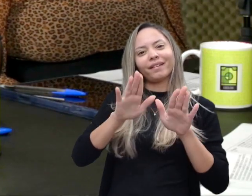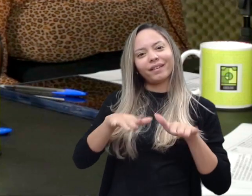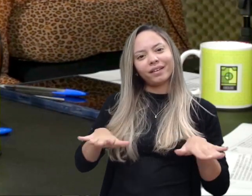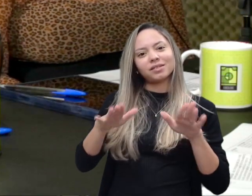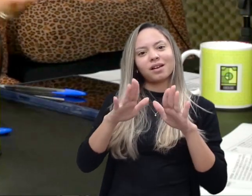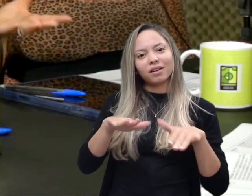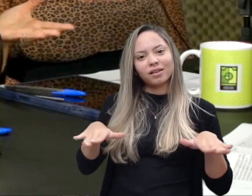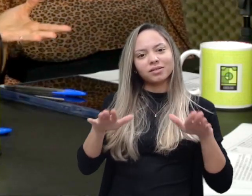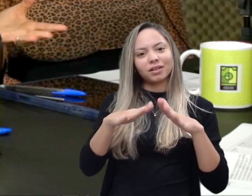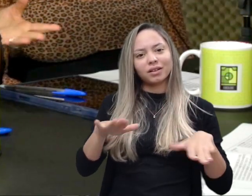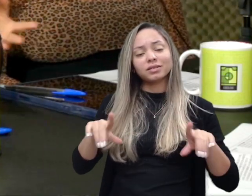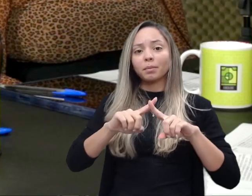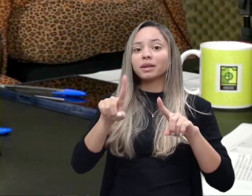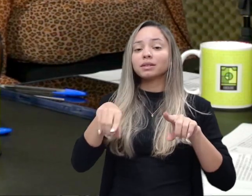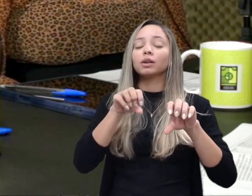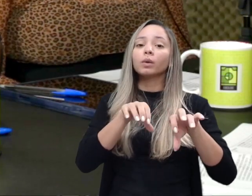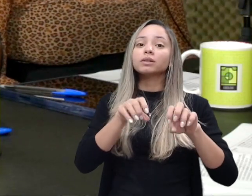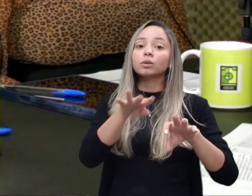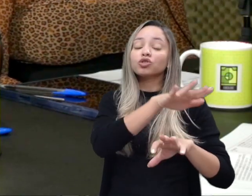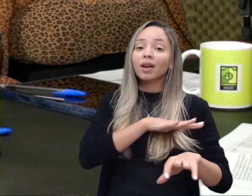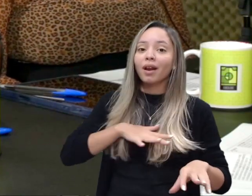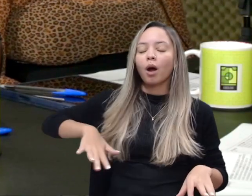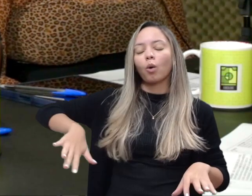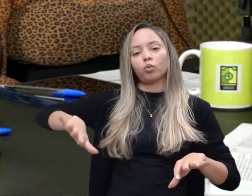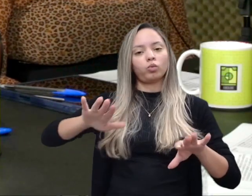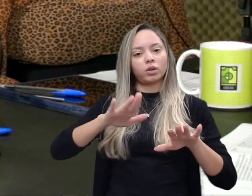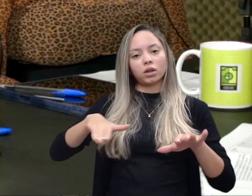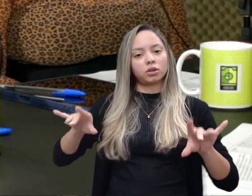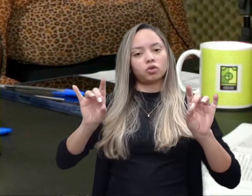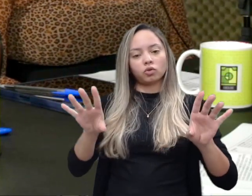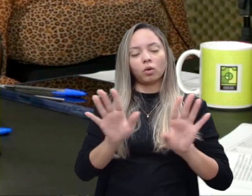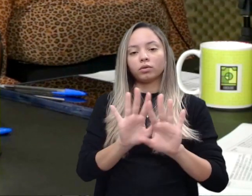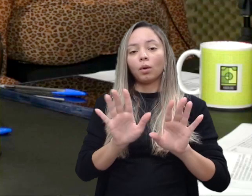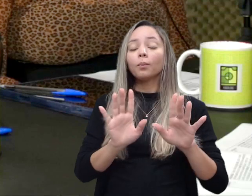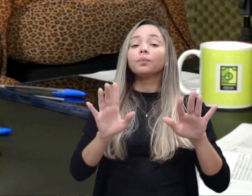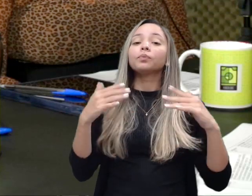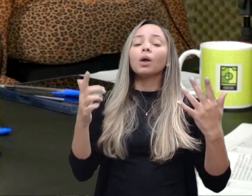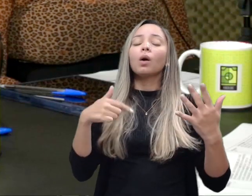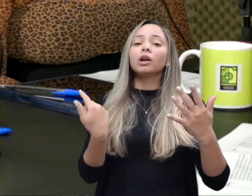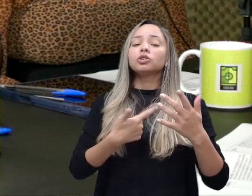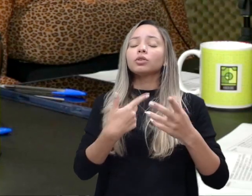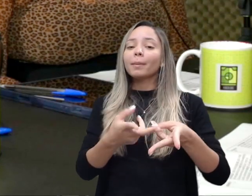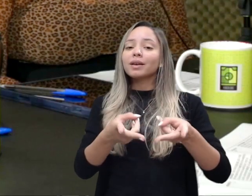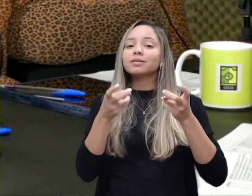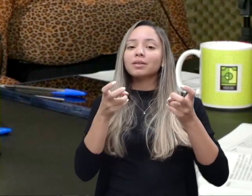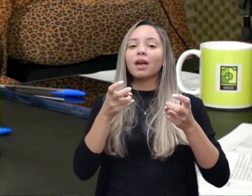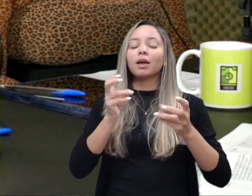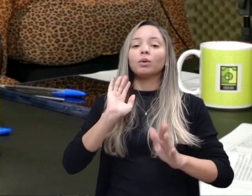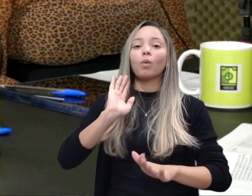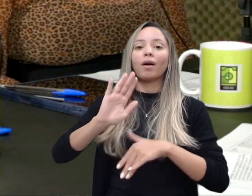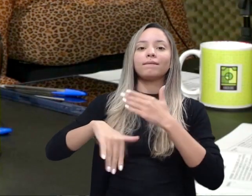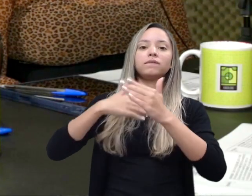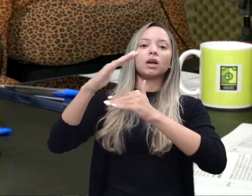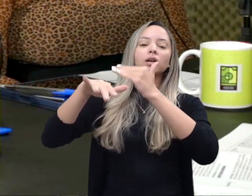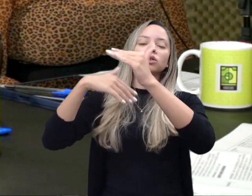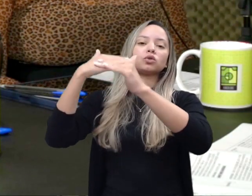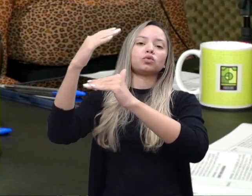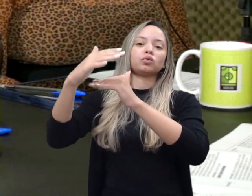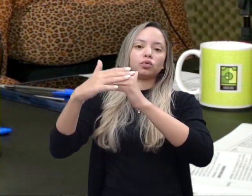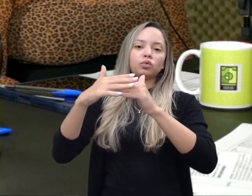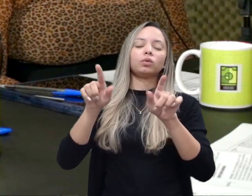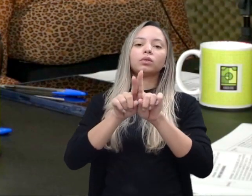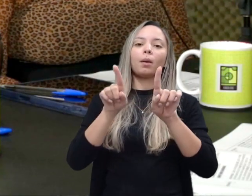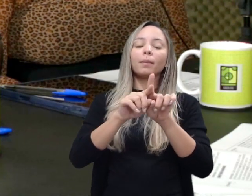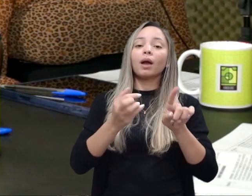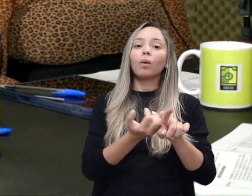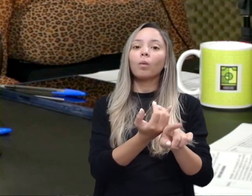gente está falando de educação de uma forma geral. Sim. Mas a gente consegue perceber o avanço, né, a quantidade